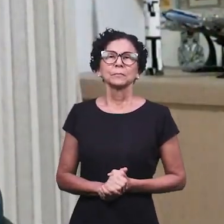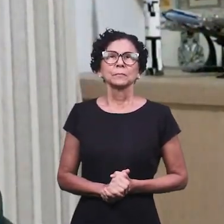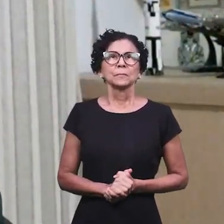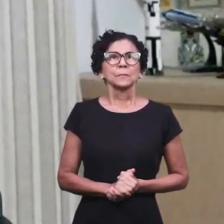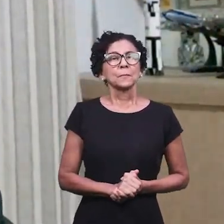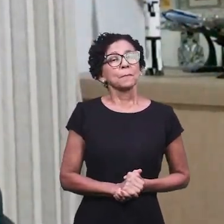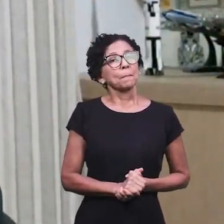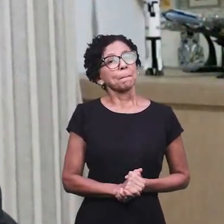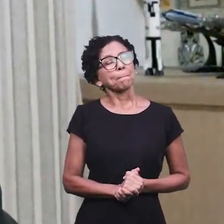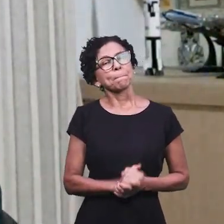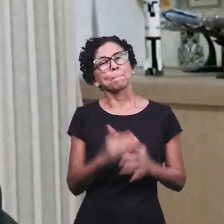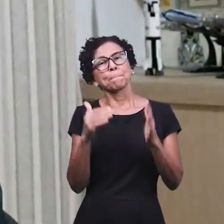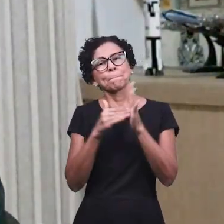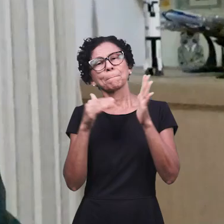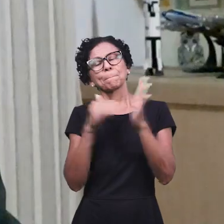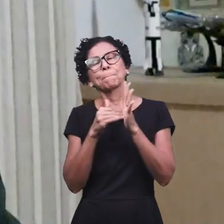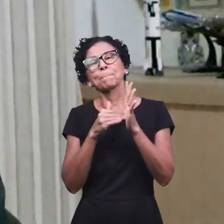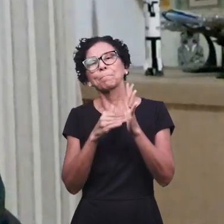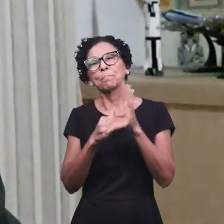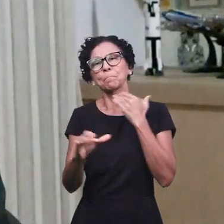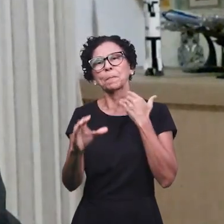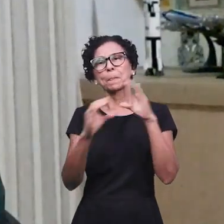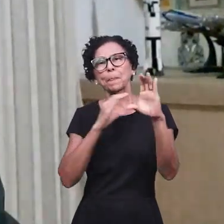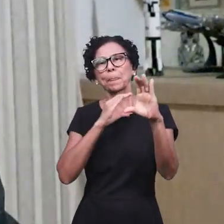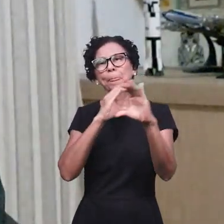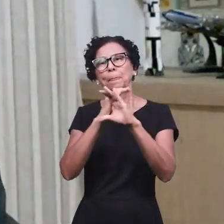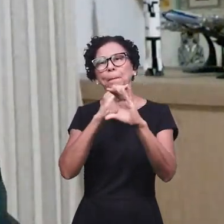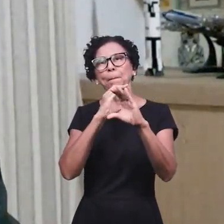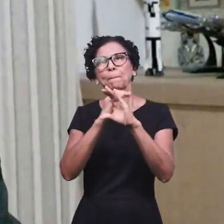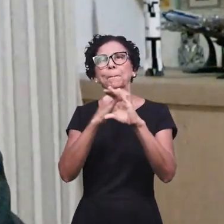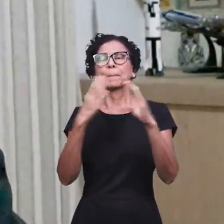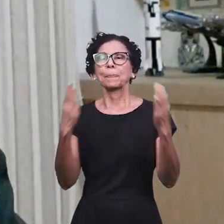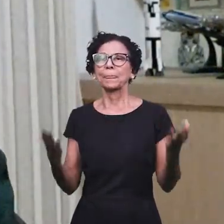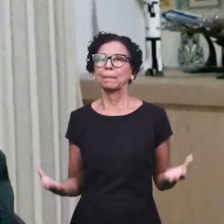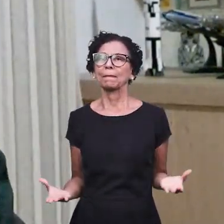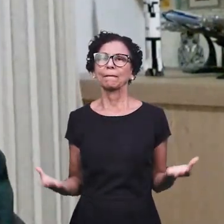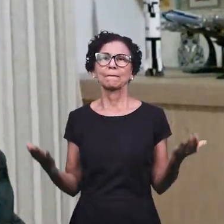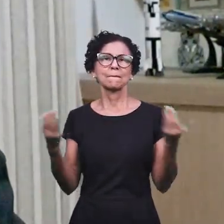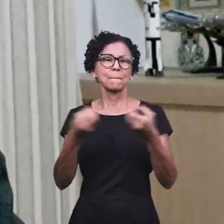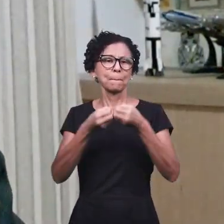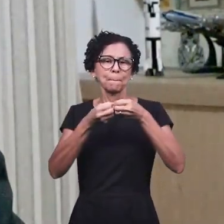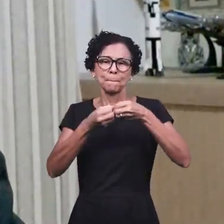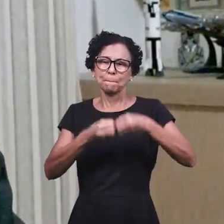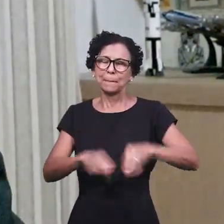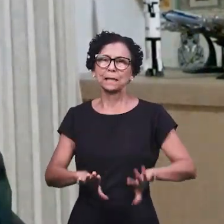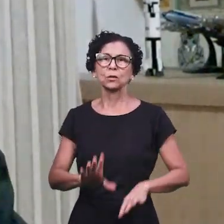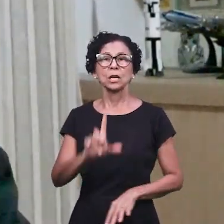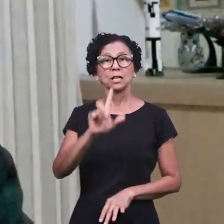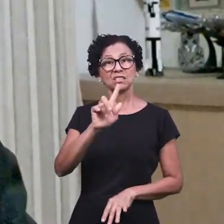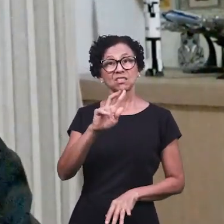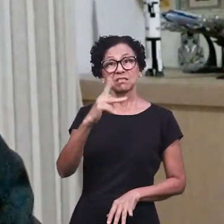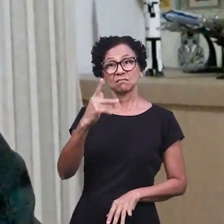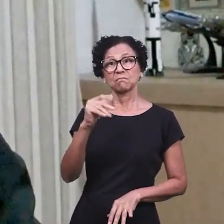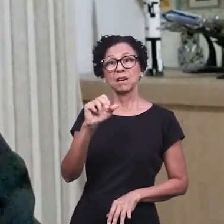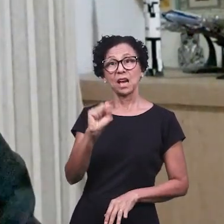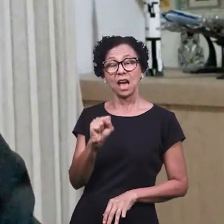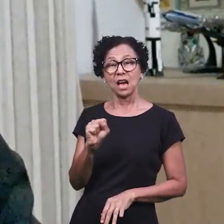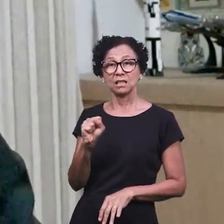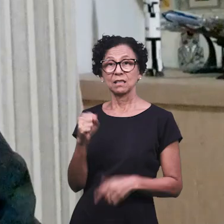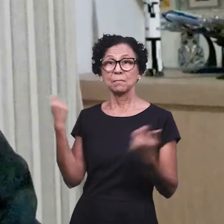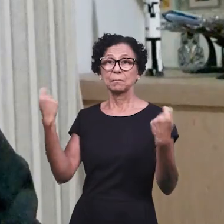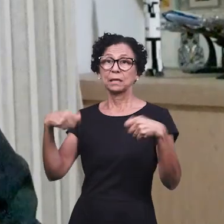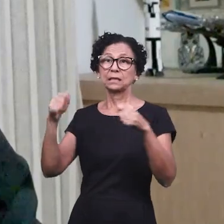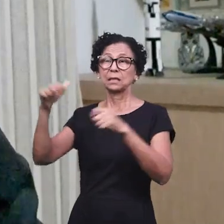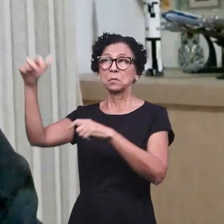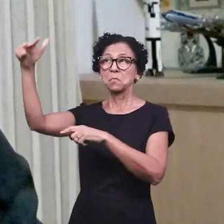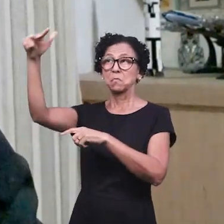do nosso Sol. E podemos perder comunicação, a navegação fica prejudicada, porque o